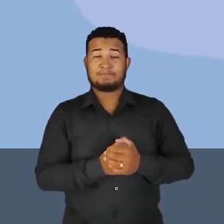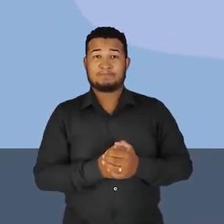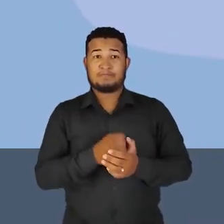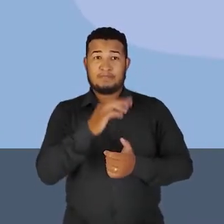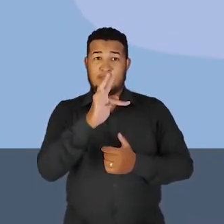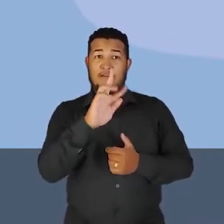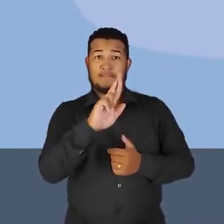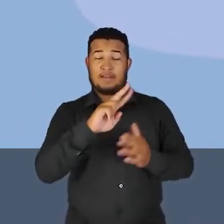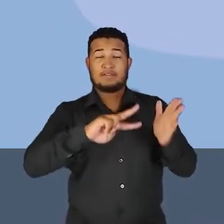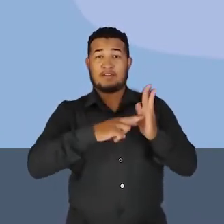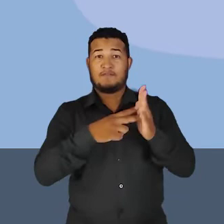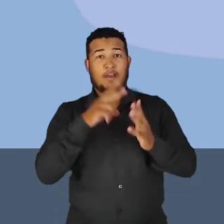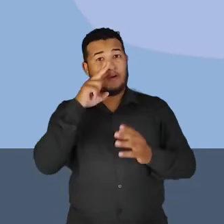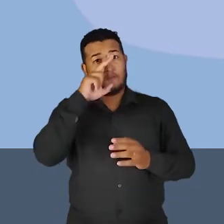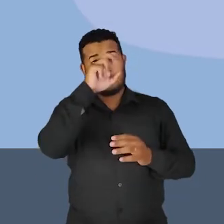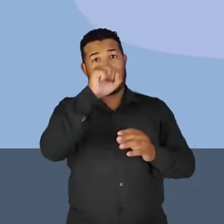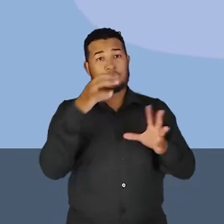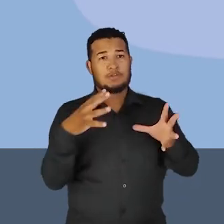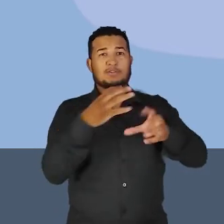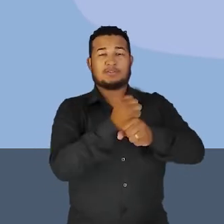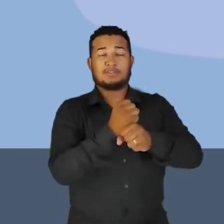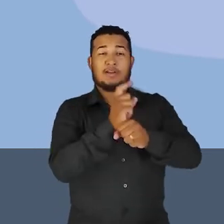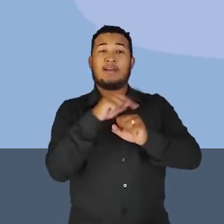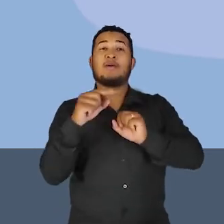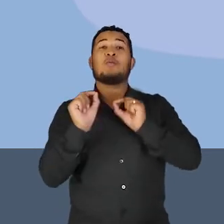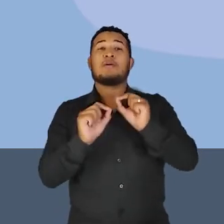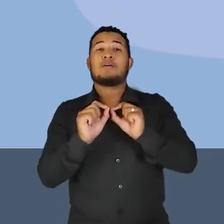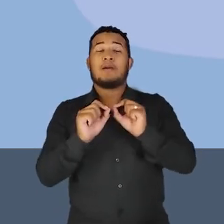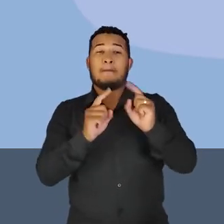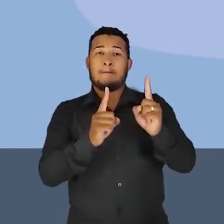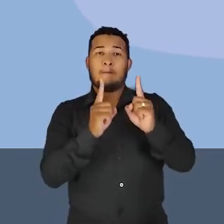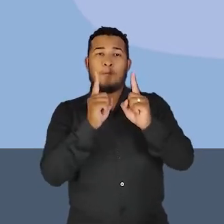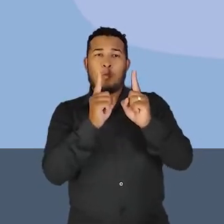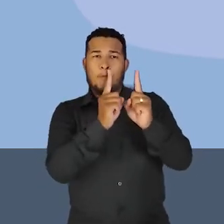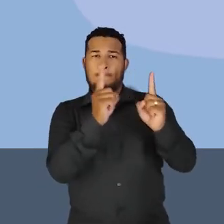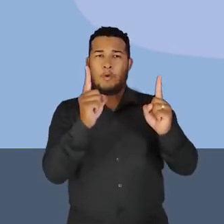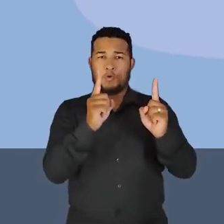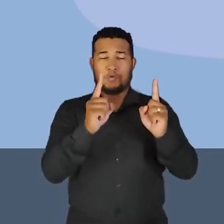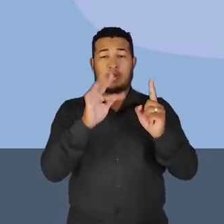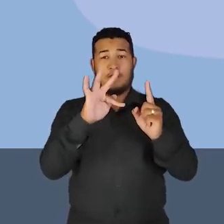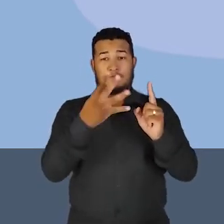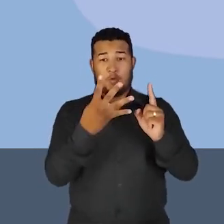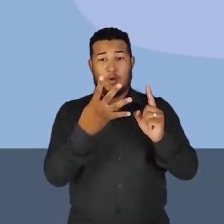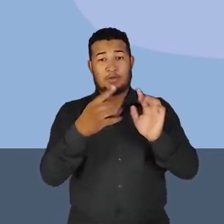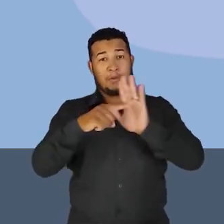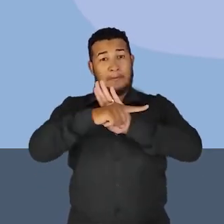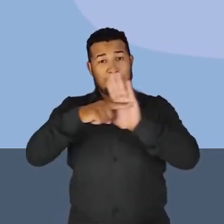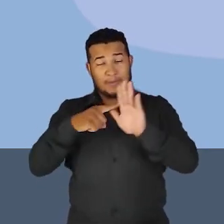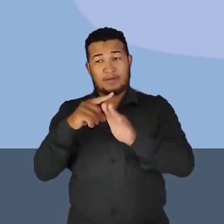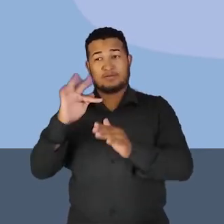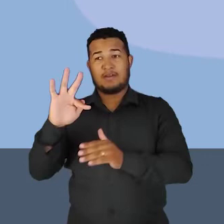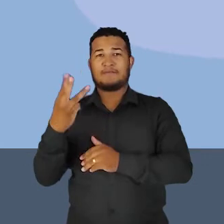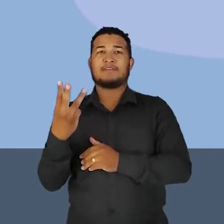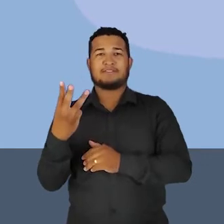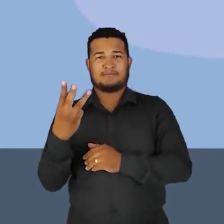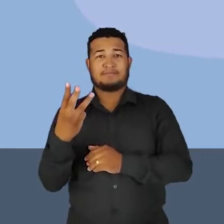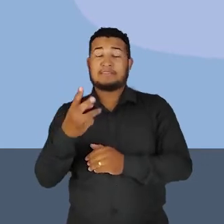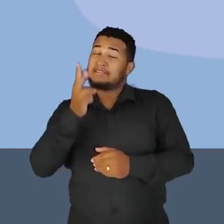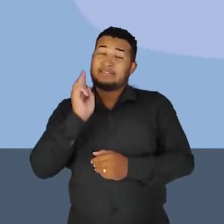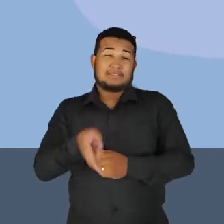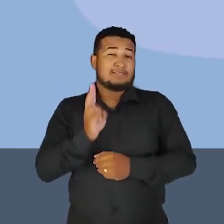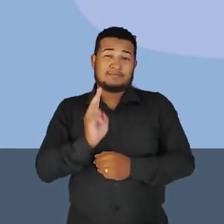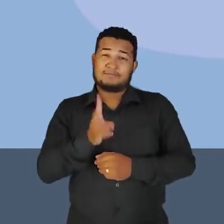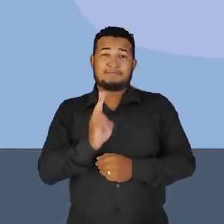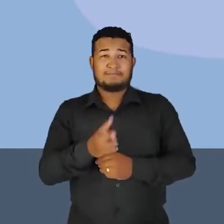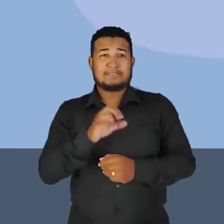FR, que é a força resultante, está sendo a subtração do módulo de F4 menos o módulo de F3. E isso é sempre,